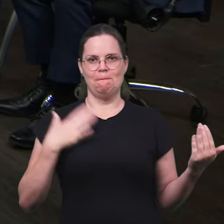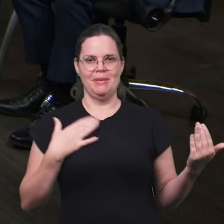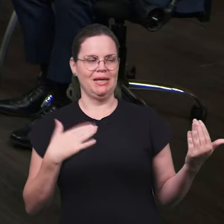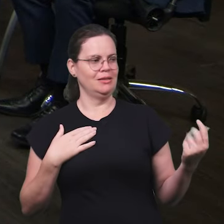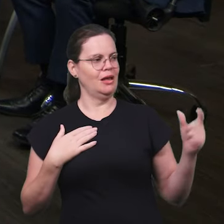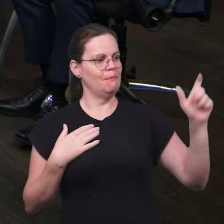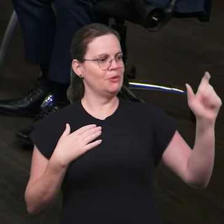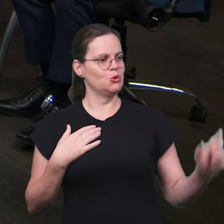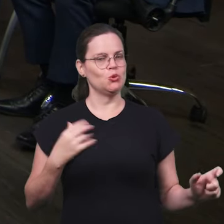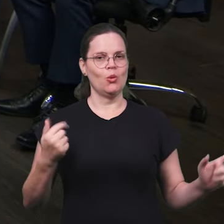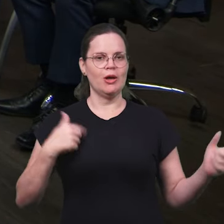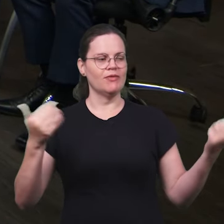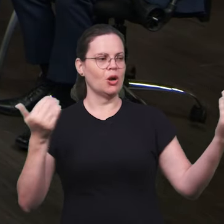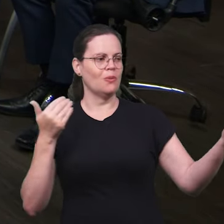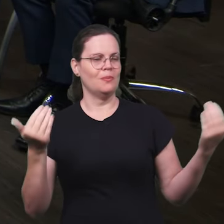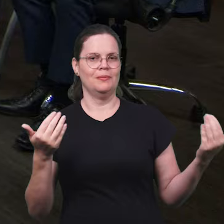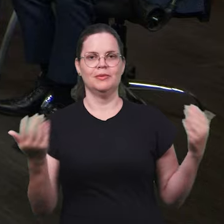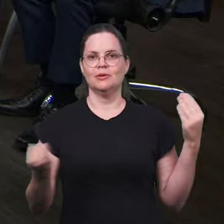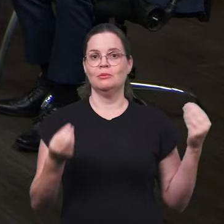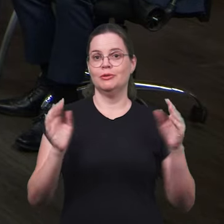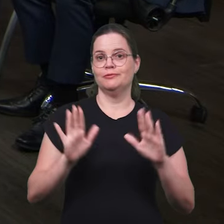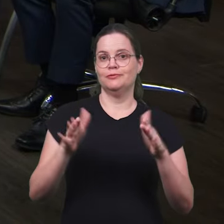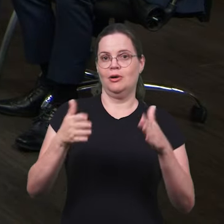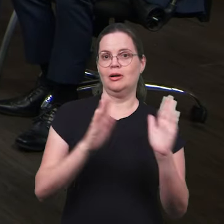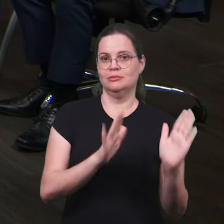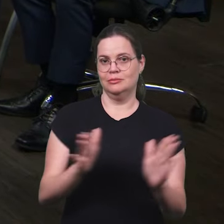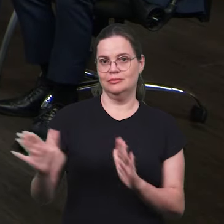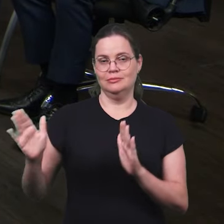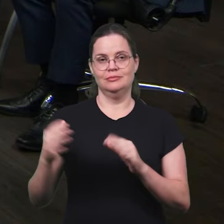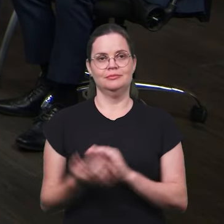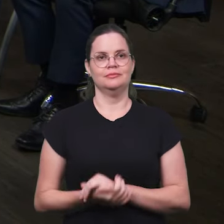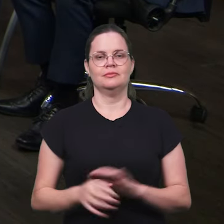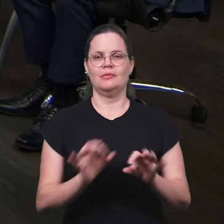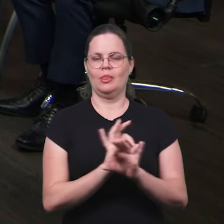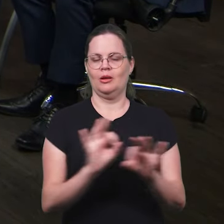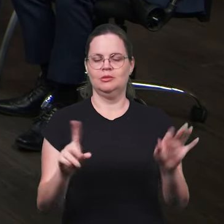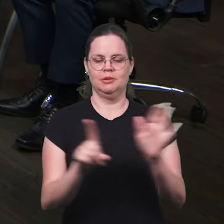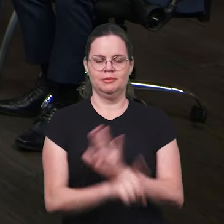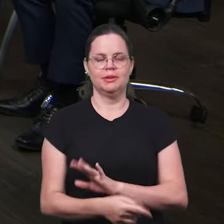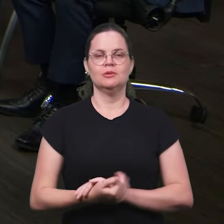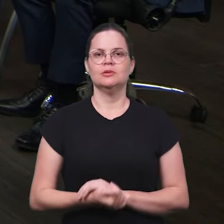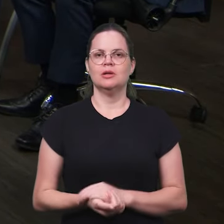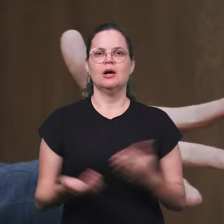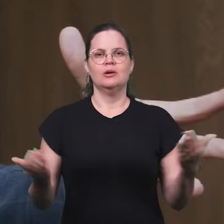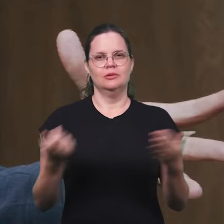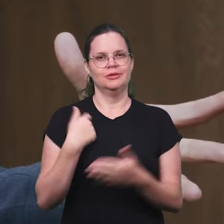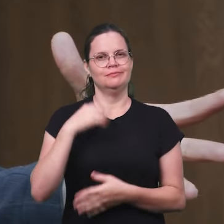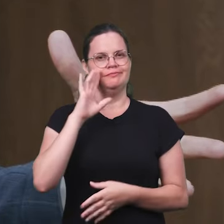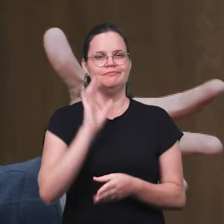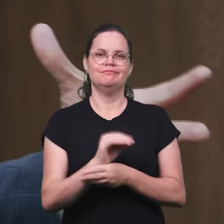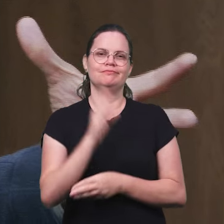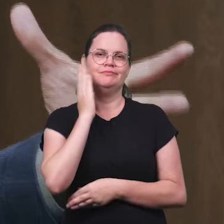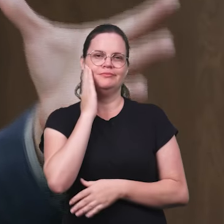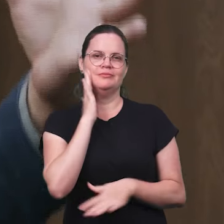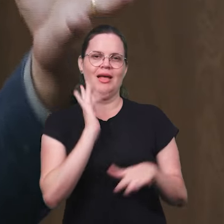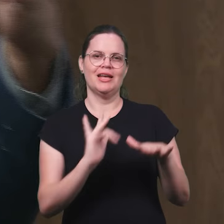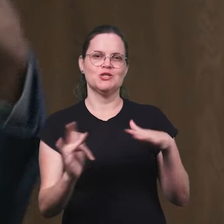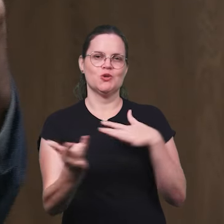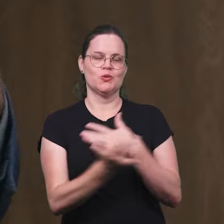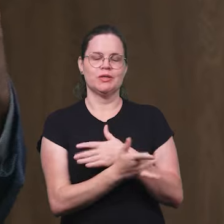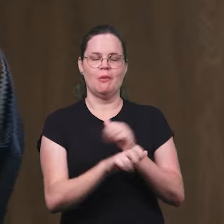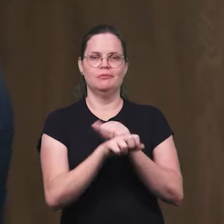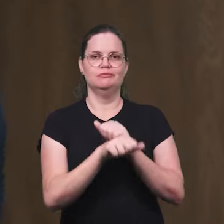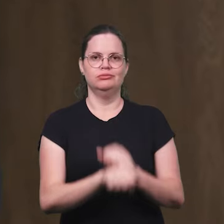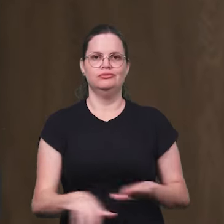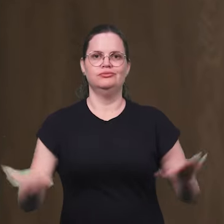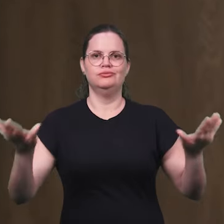nosso irmão de Portugal. E assim, é inegável que hoje a gente vive aí o advento das redes sociais. E isso nos